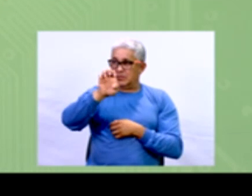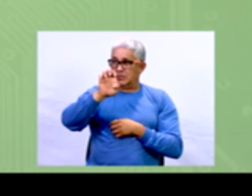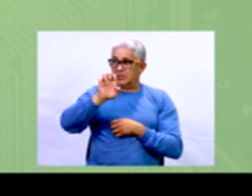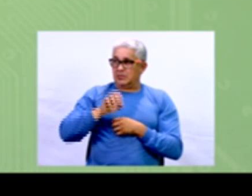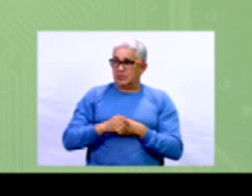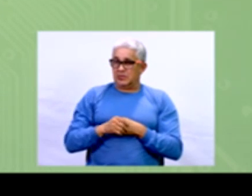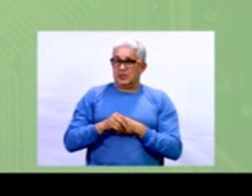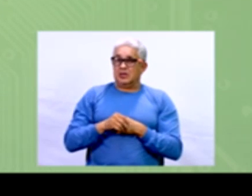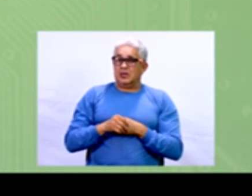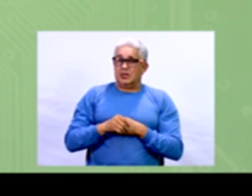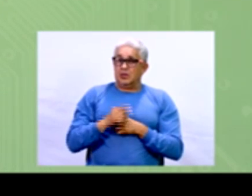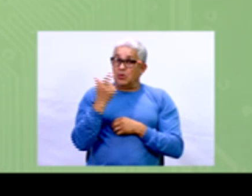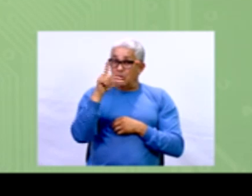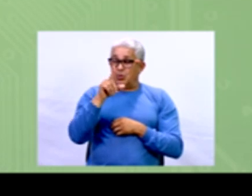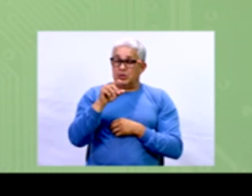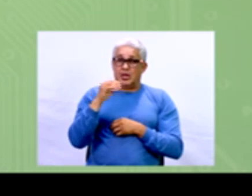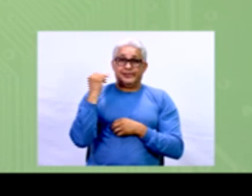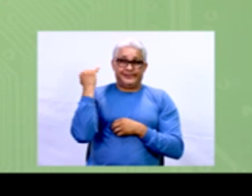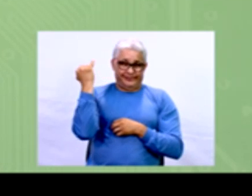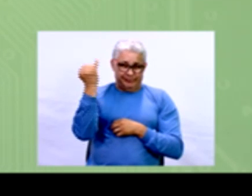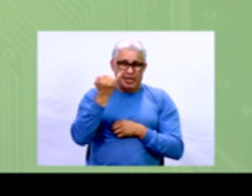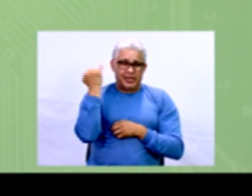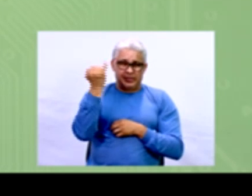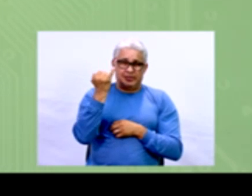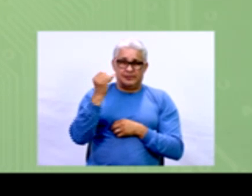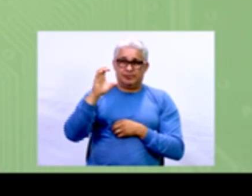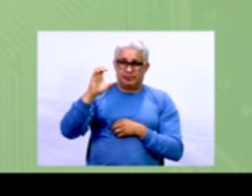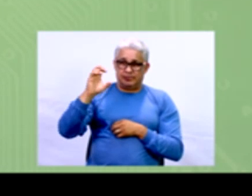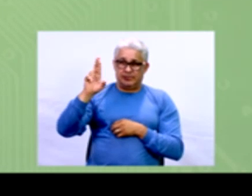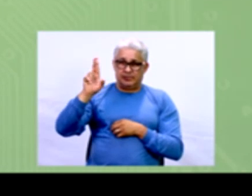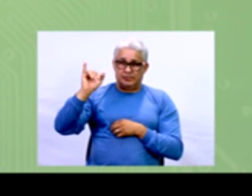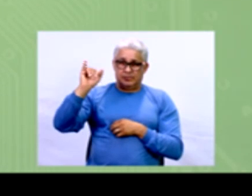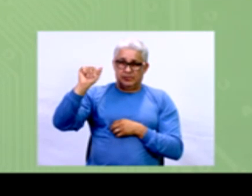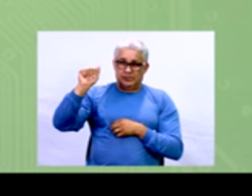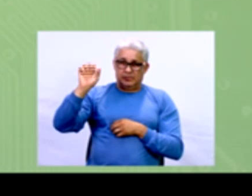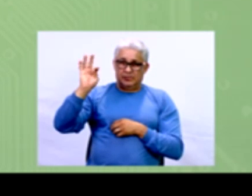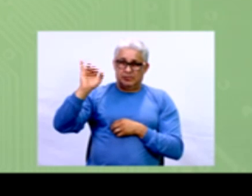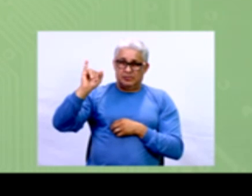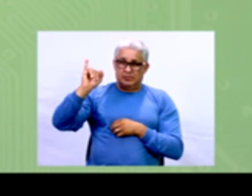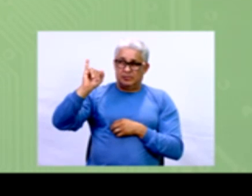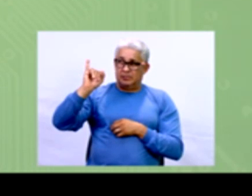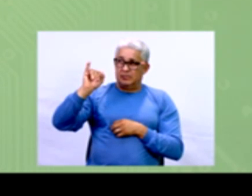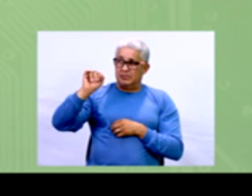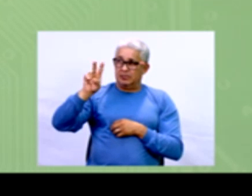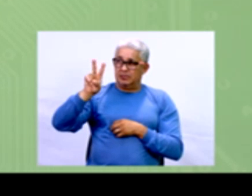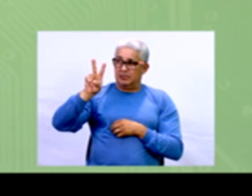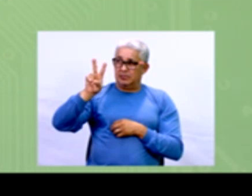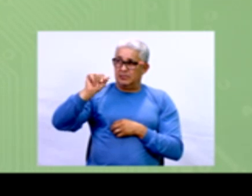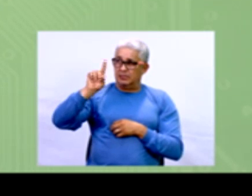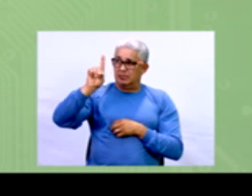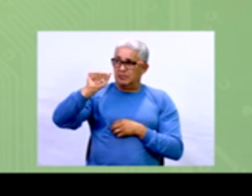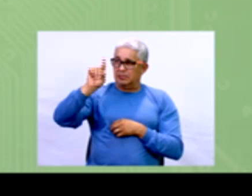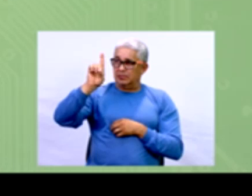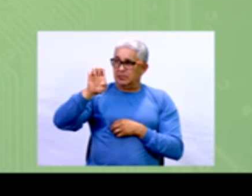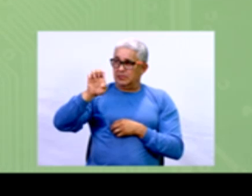outro recurso extremamente importante. Ficou meio feio, né, meu escrito ali, mas vocês entenderam. Que outro principal recurso é